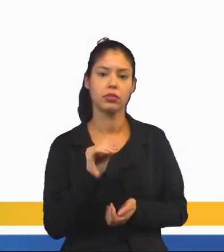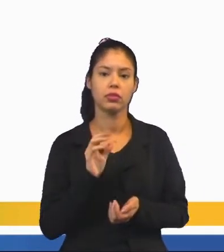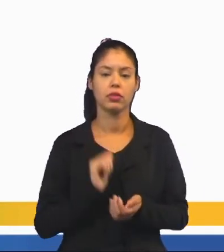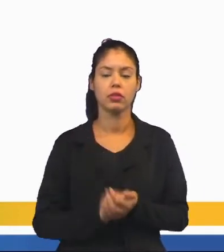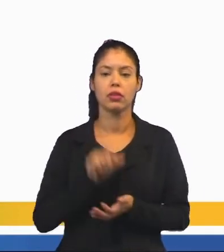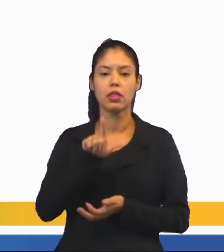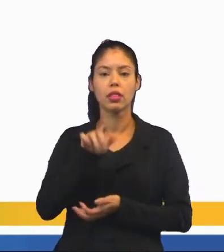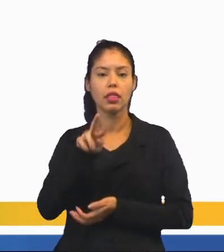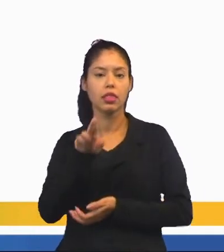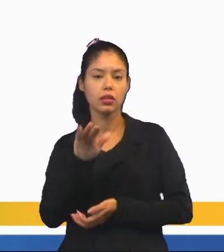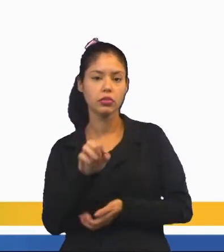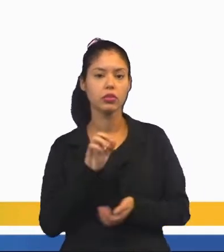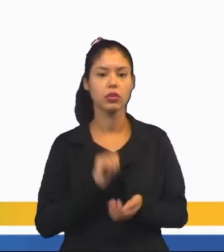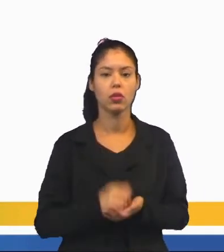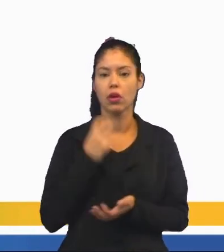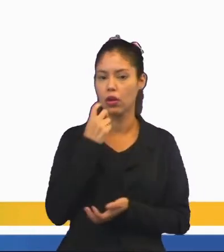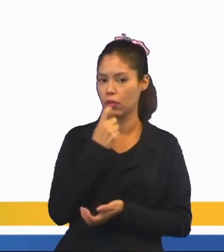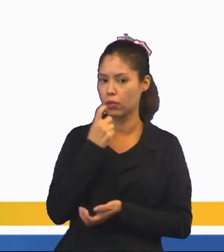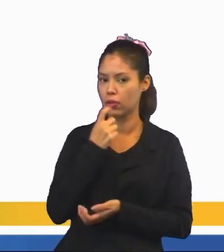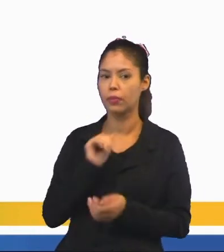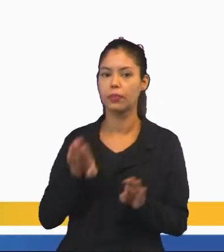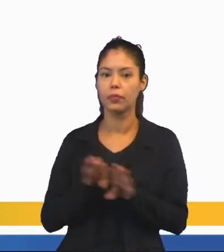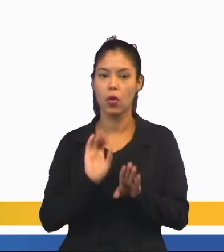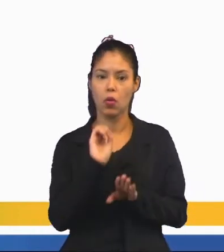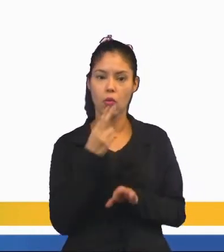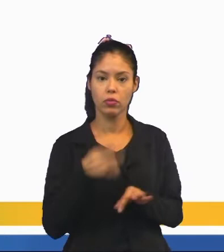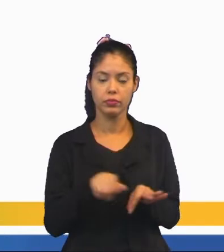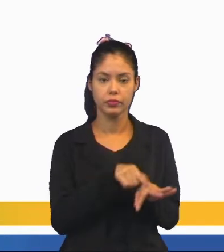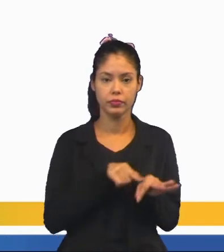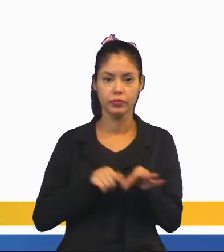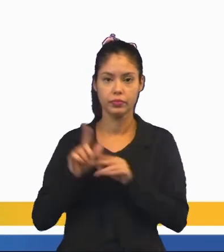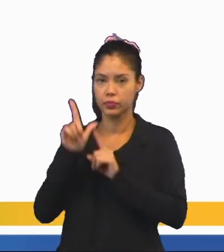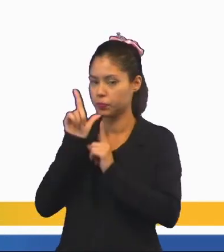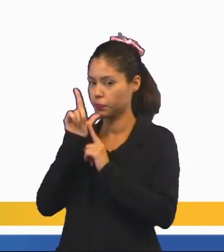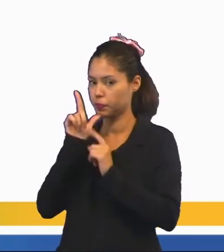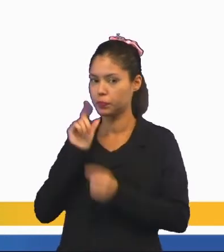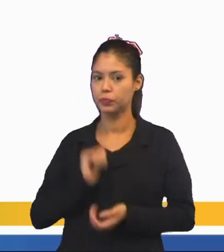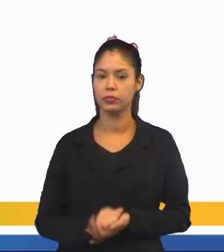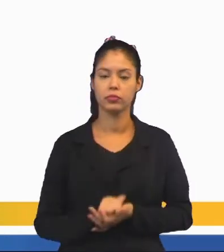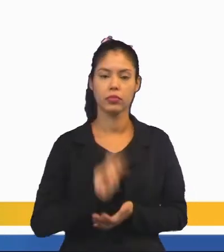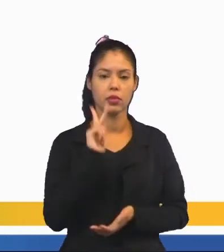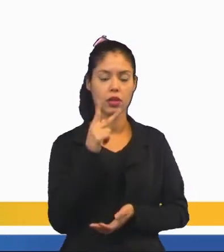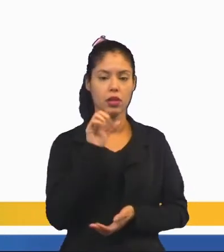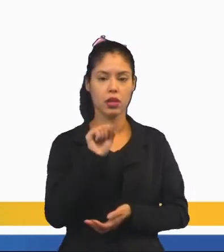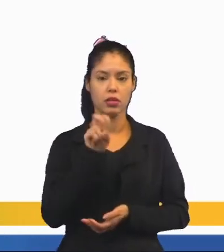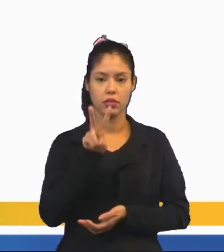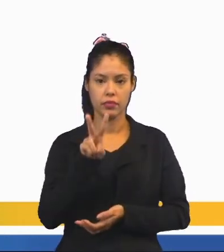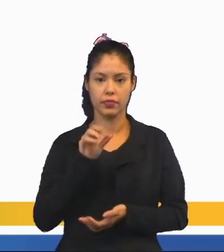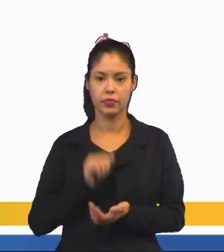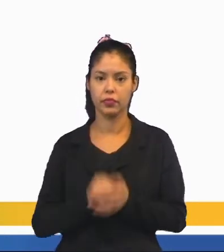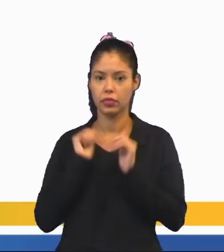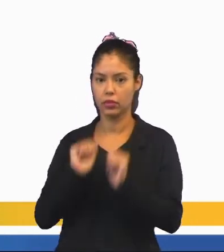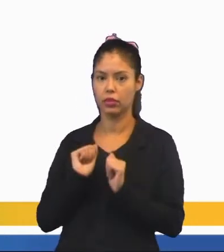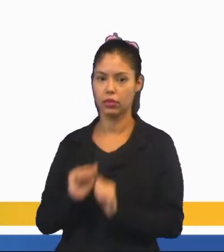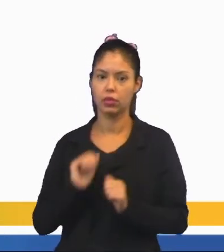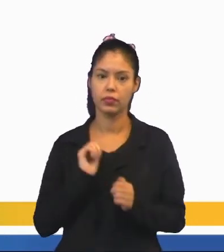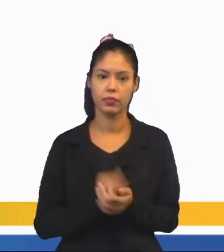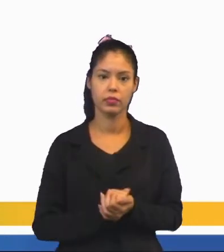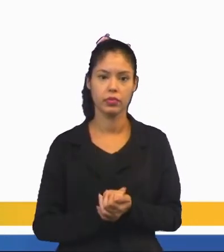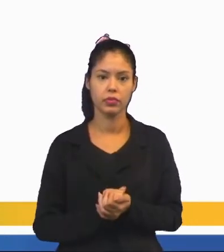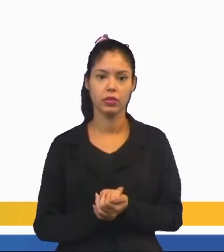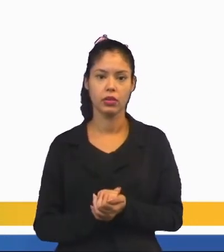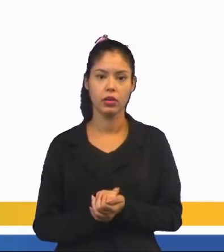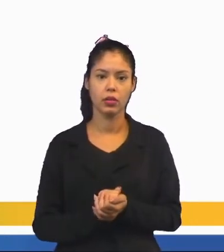reativação de uma infecção latente oral ou genital por HSV pode